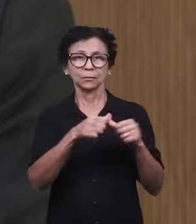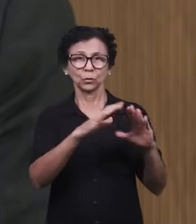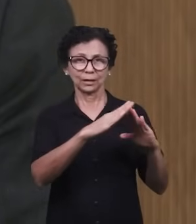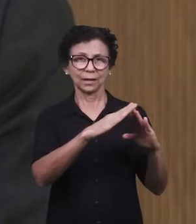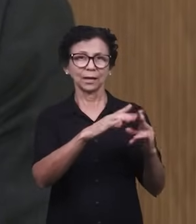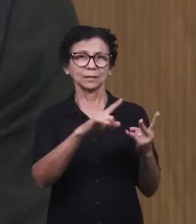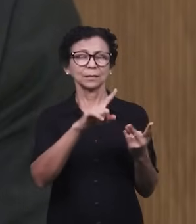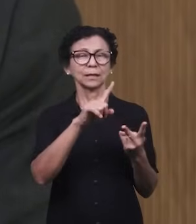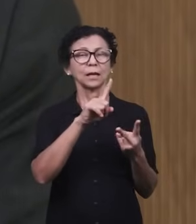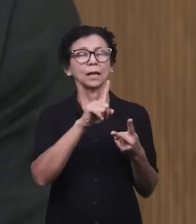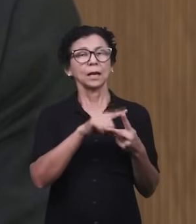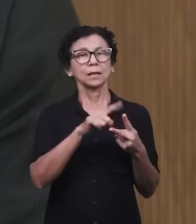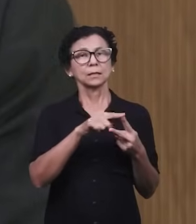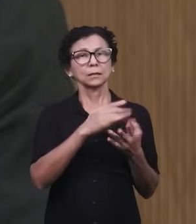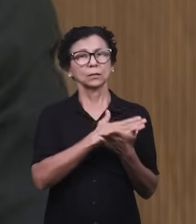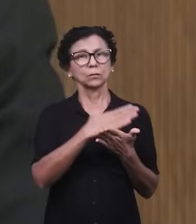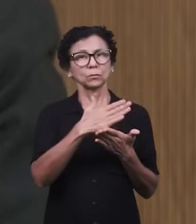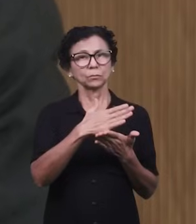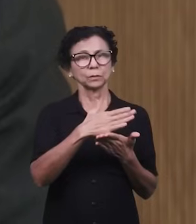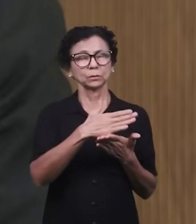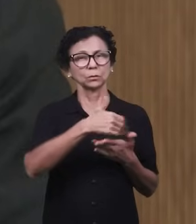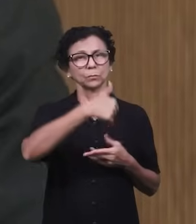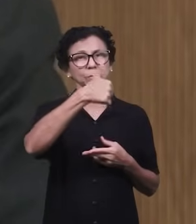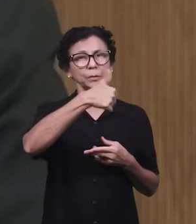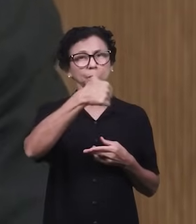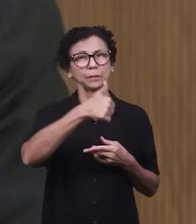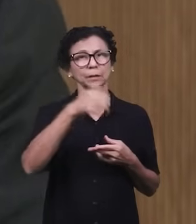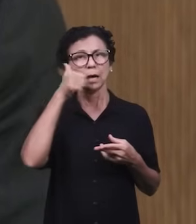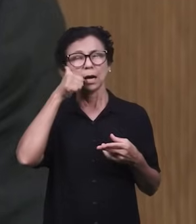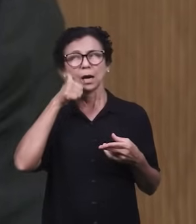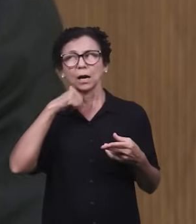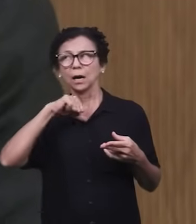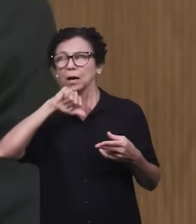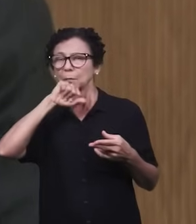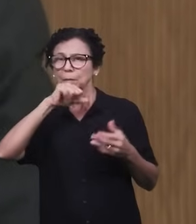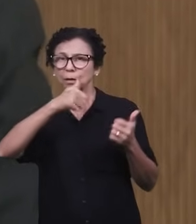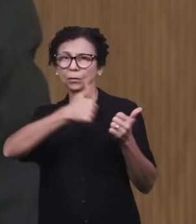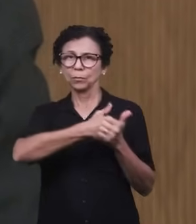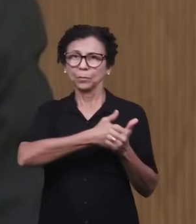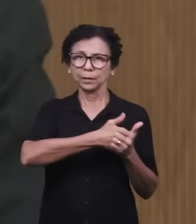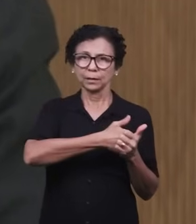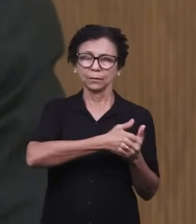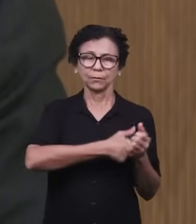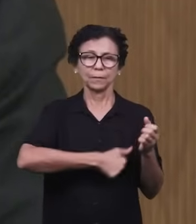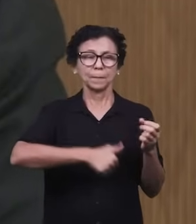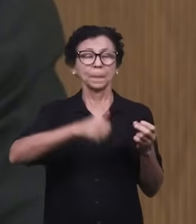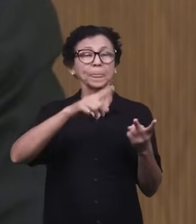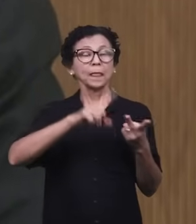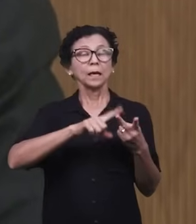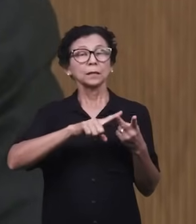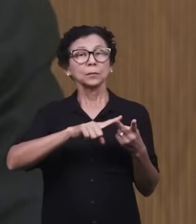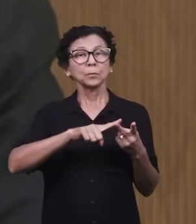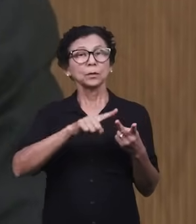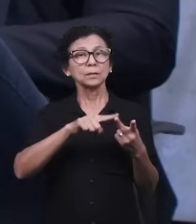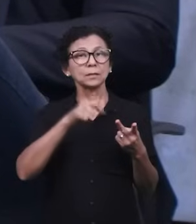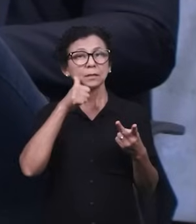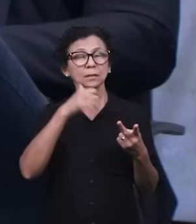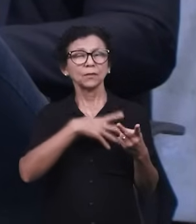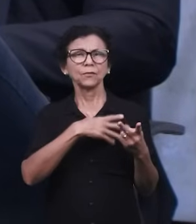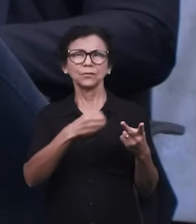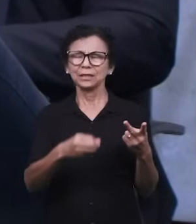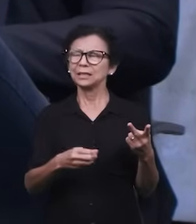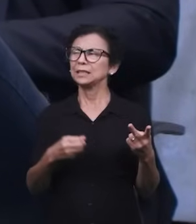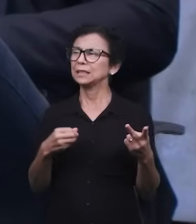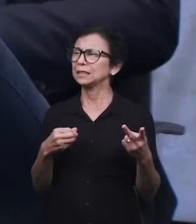essa divisão até hoje de tarefas, e a Sara então tem um compromisso de estudar todos os dias o piano. Então ela